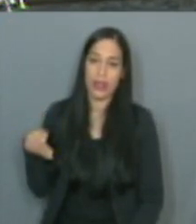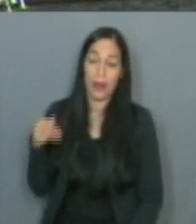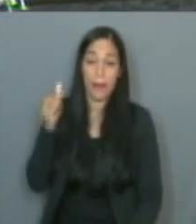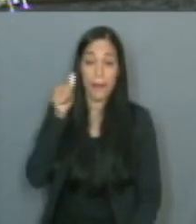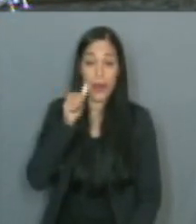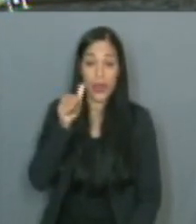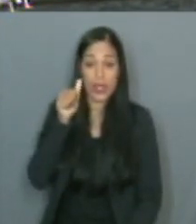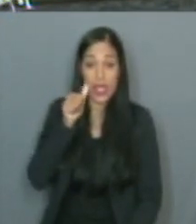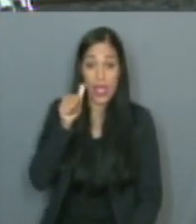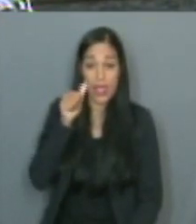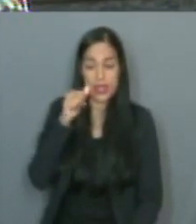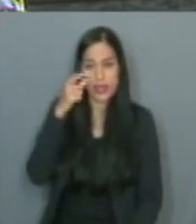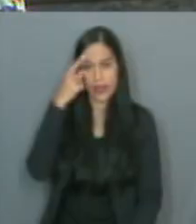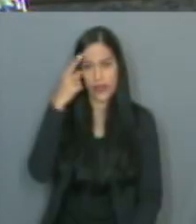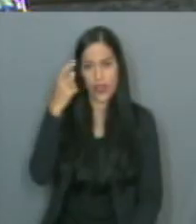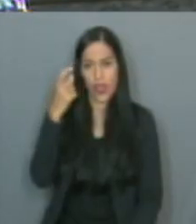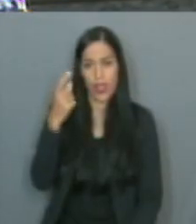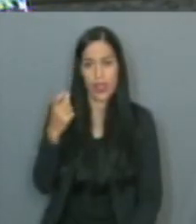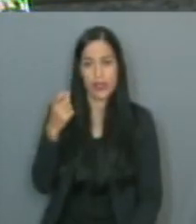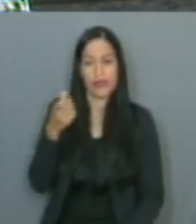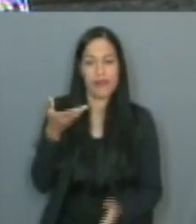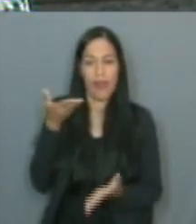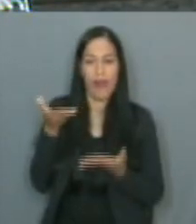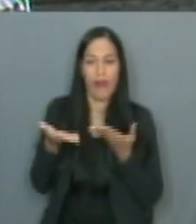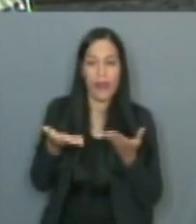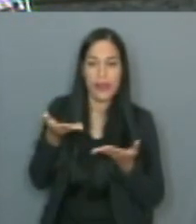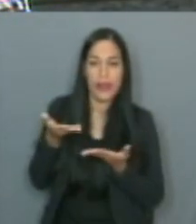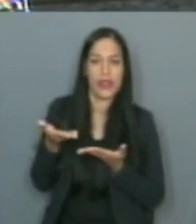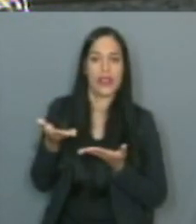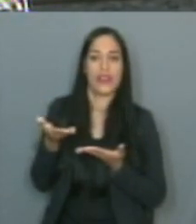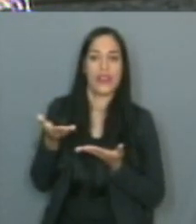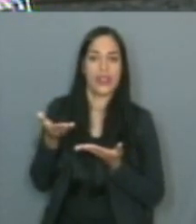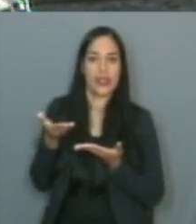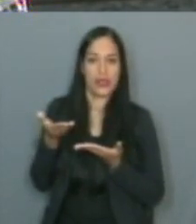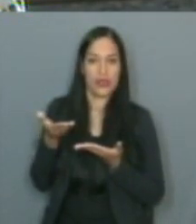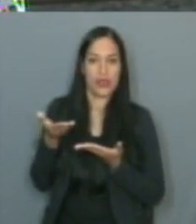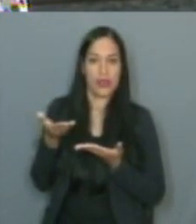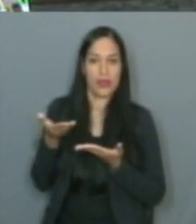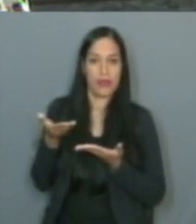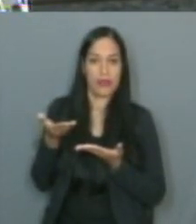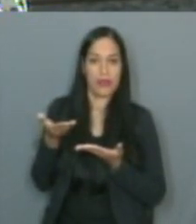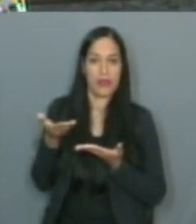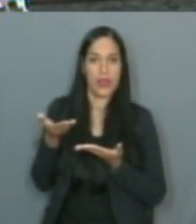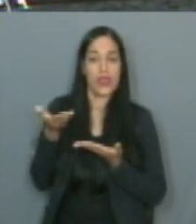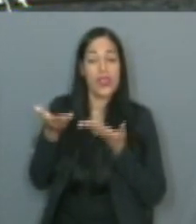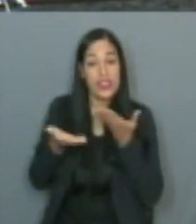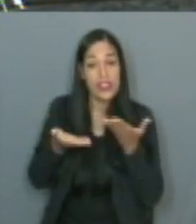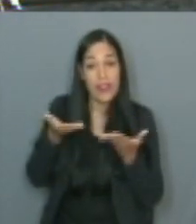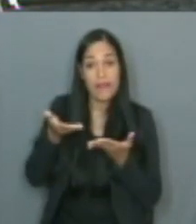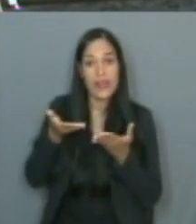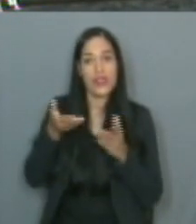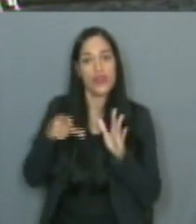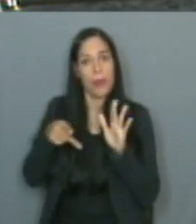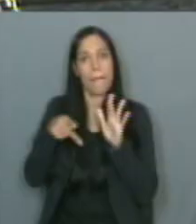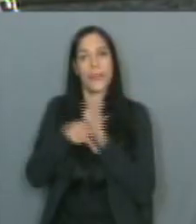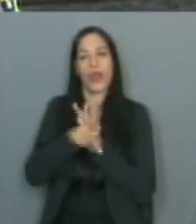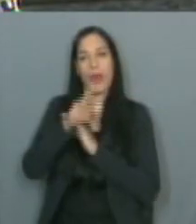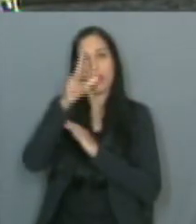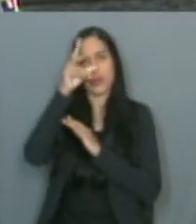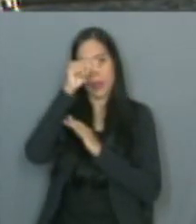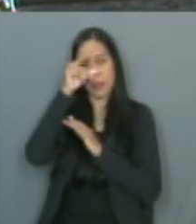violência, atendidas pelos órgãos e serviços especializados da